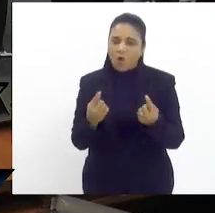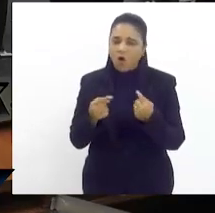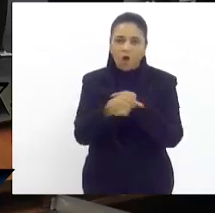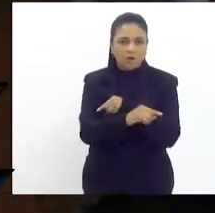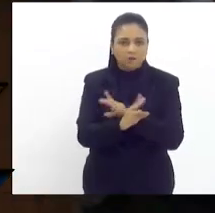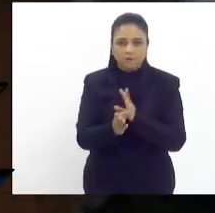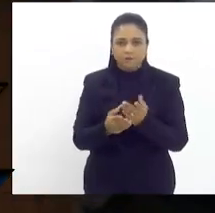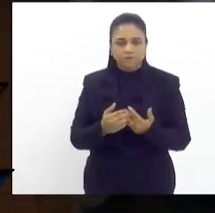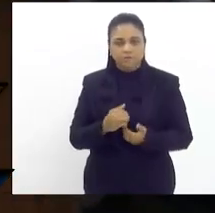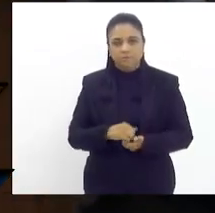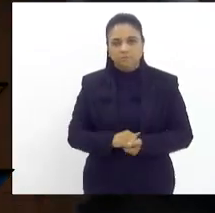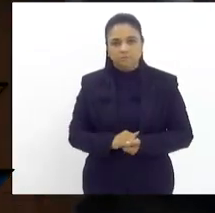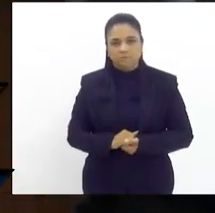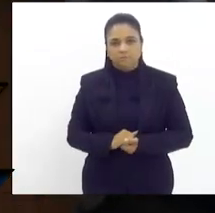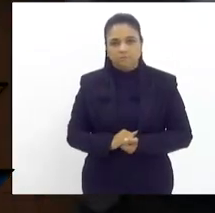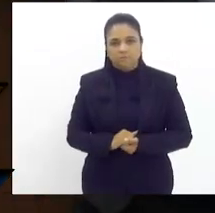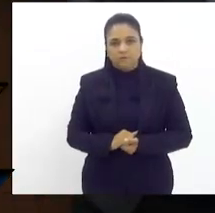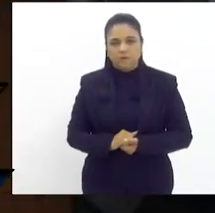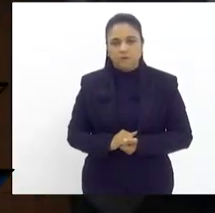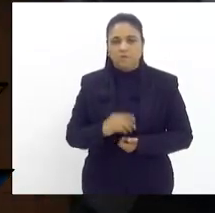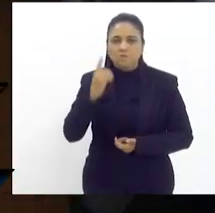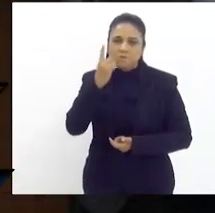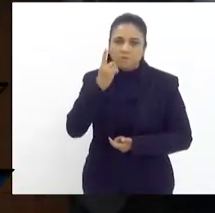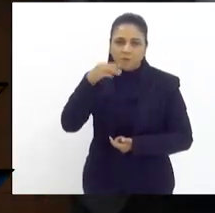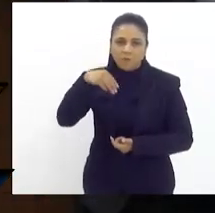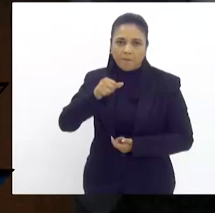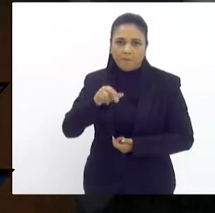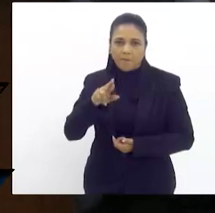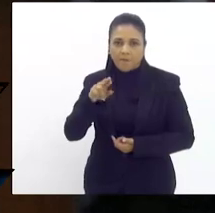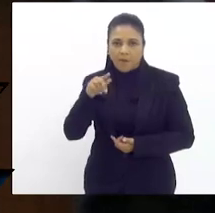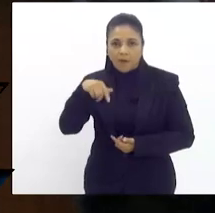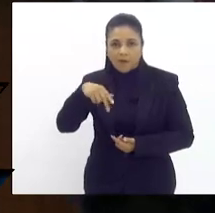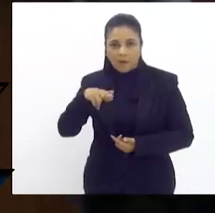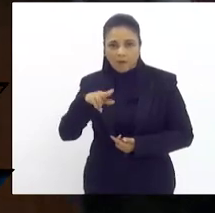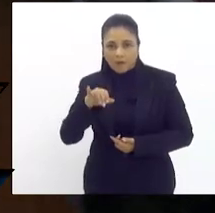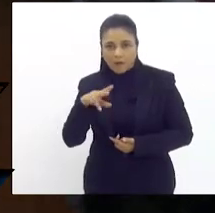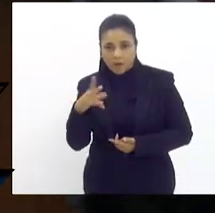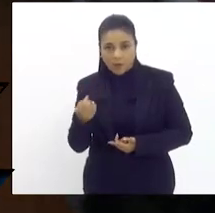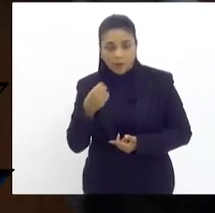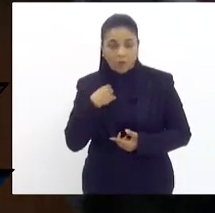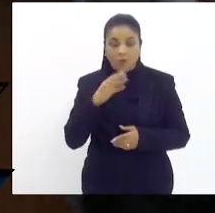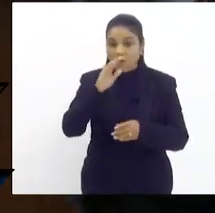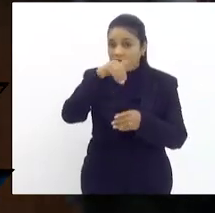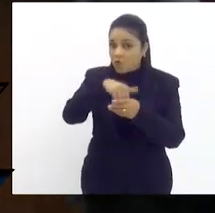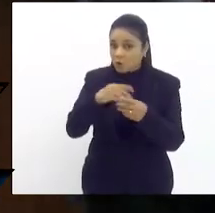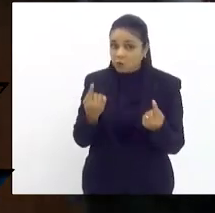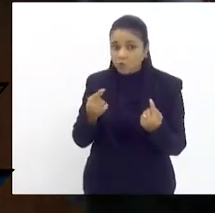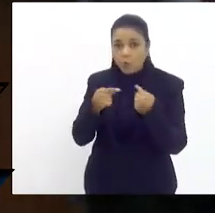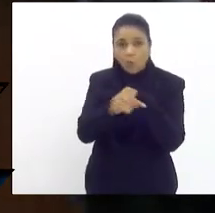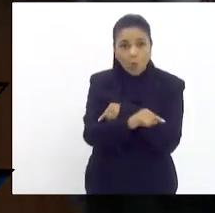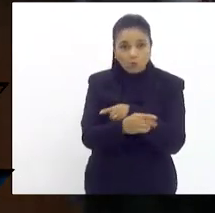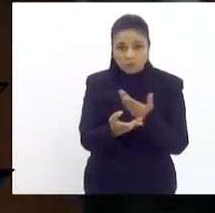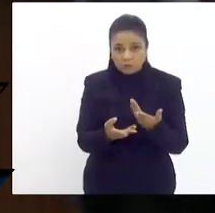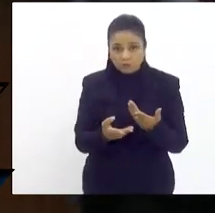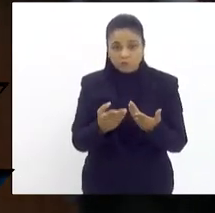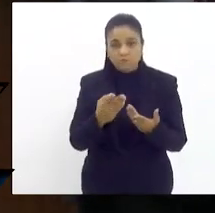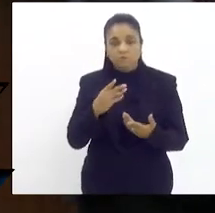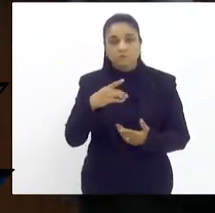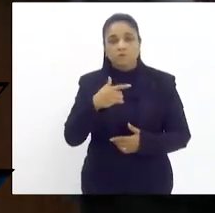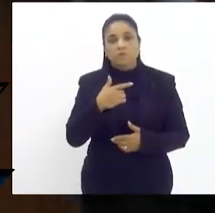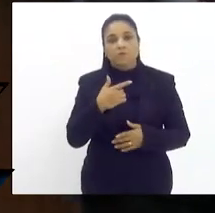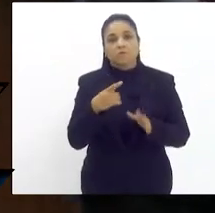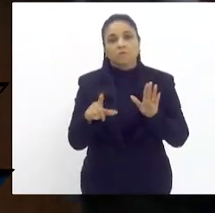consignado Marquinhos eu gostaria de deixar meu voto contrário ao projeto de resolução de número